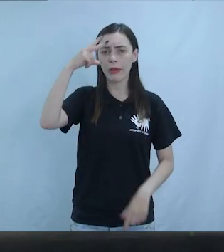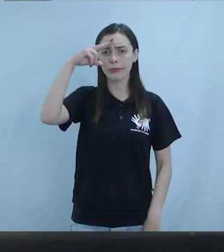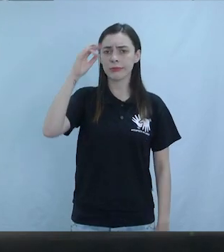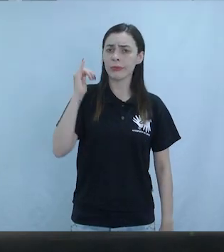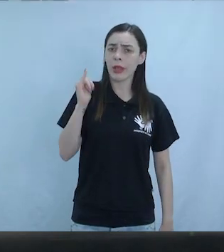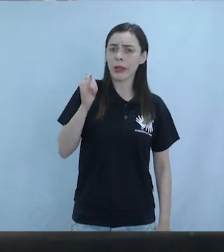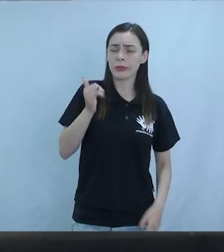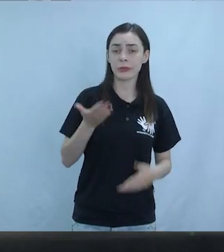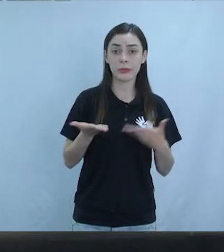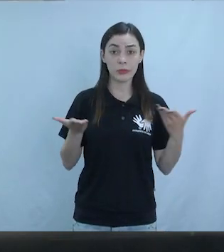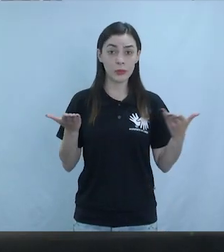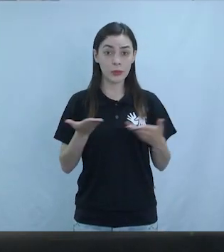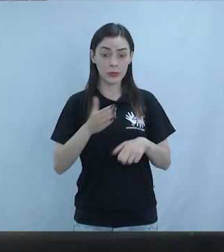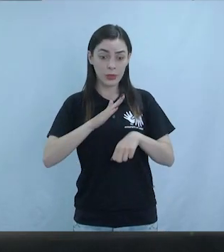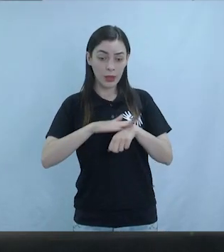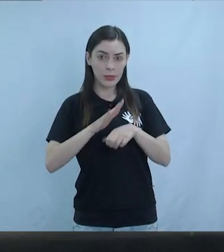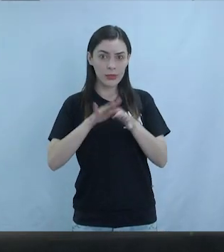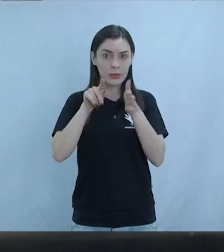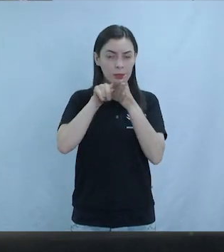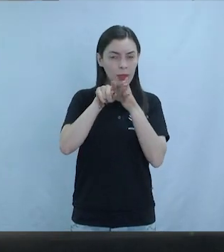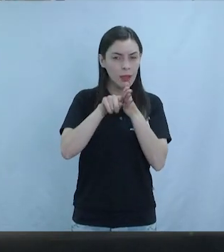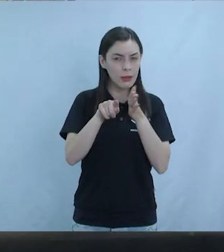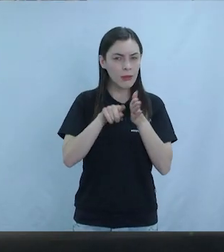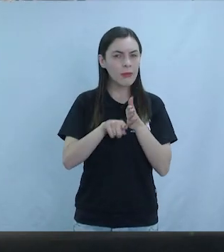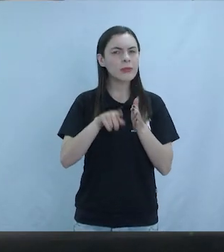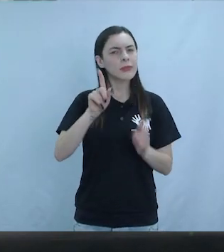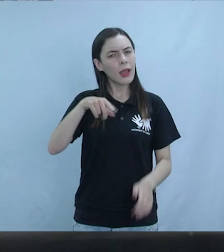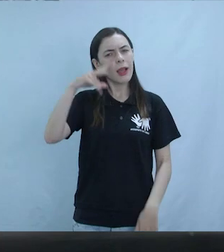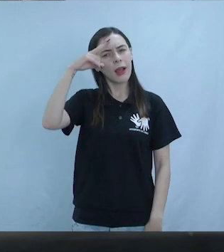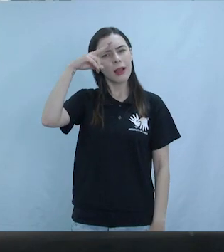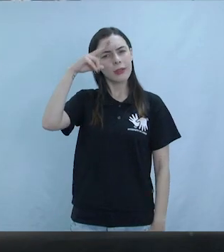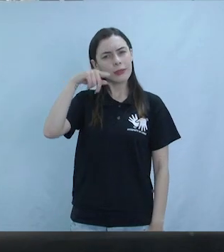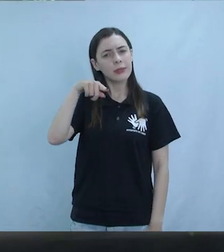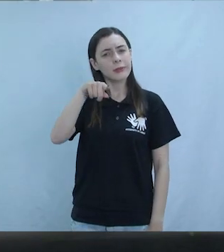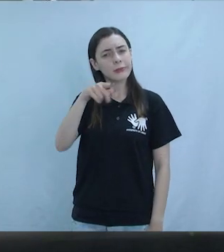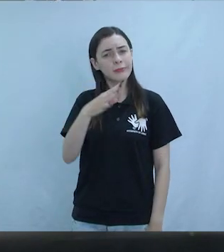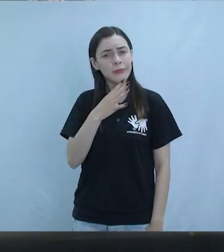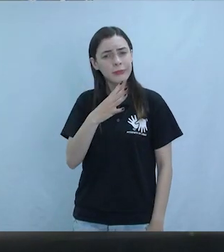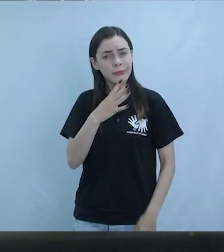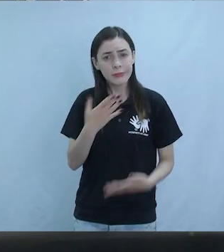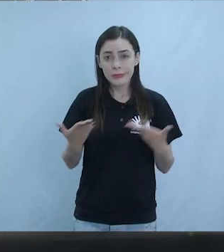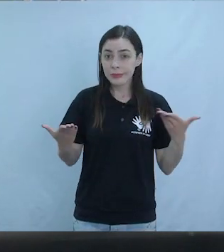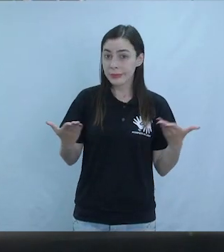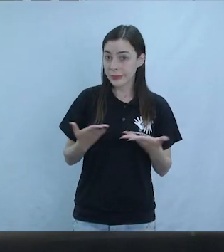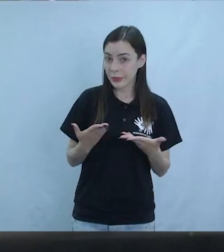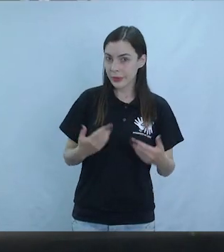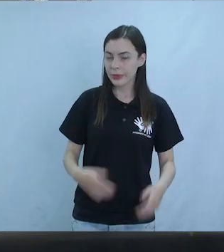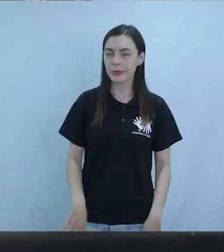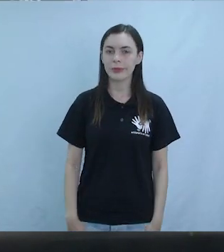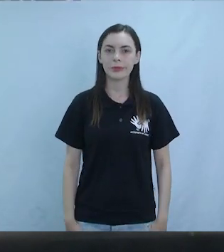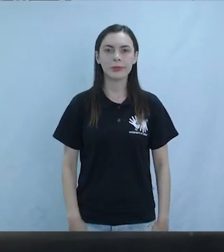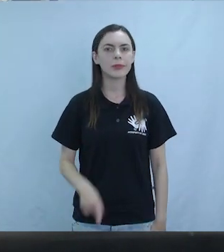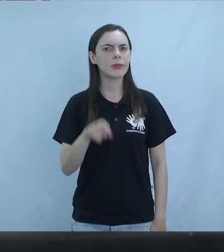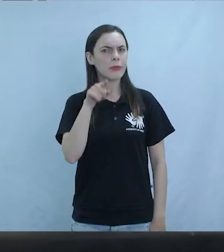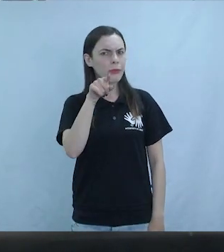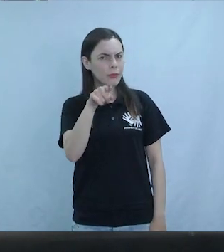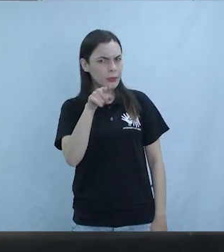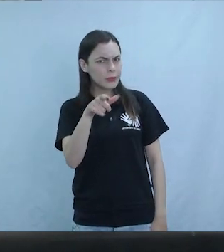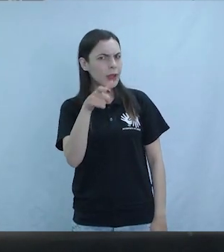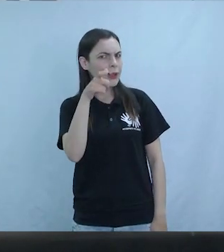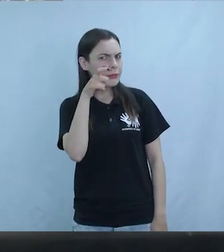história. Então, o nosso momento quiz é sobre a história que vocês acabaram de ouvir. Então, em